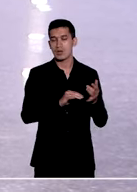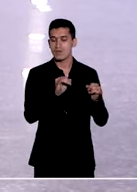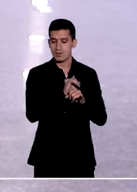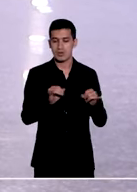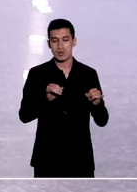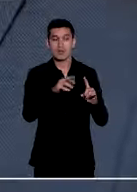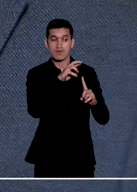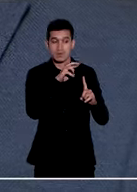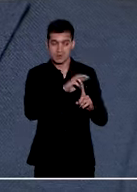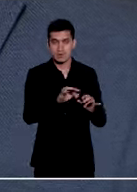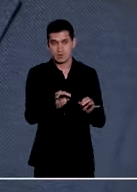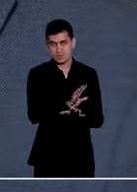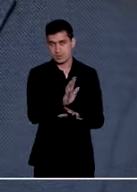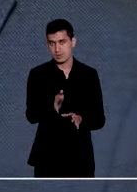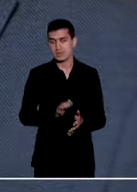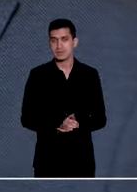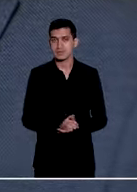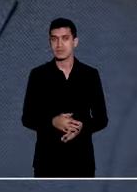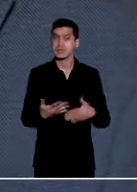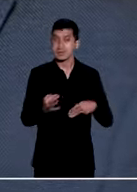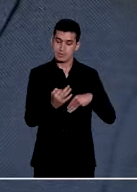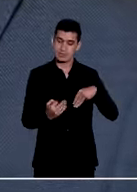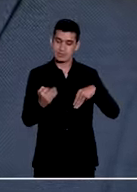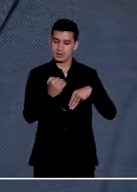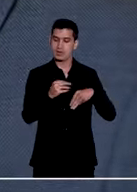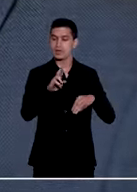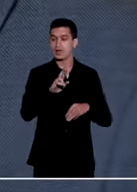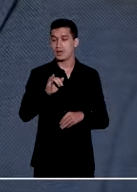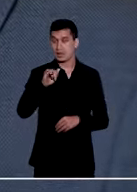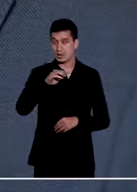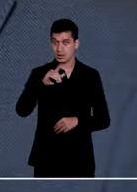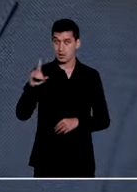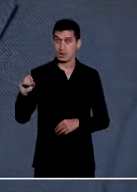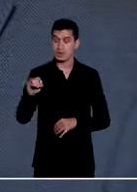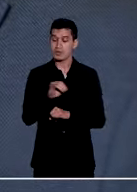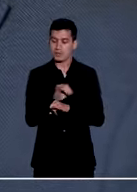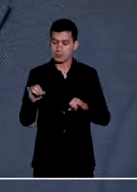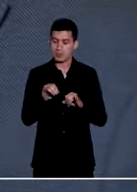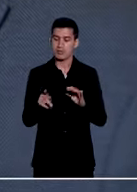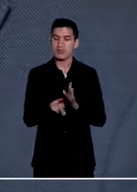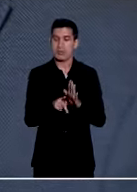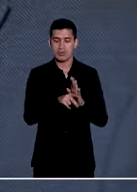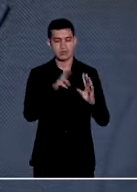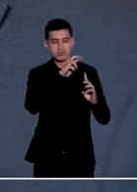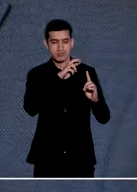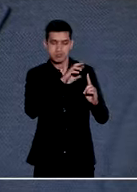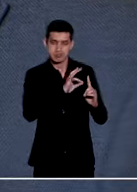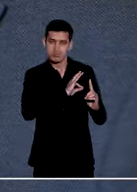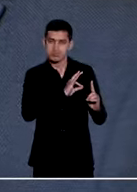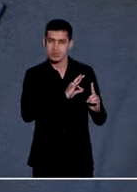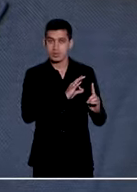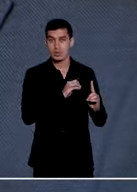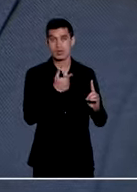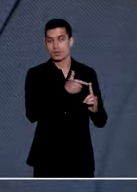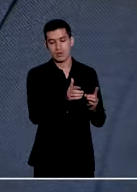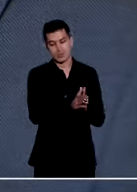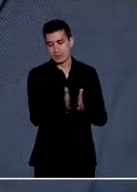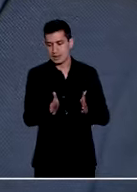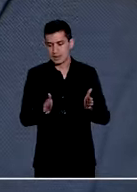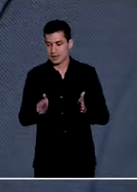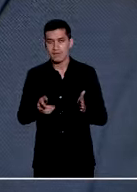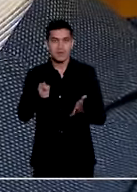investigações o ministro Reinaldo Soares da Fonseca explicou que o inquérito policial não tem um prazo fixo